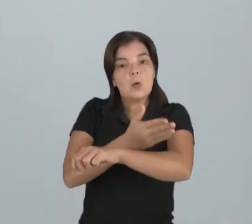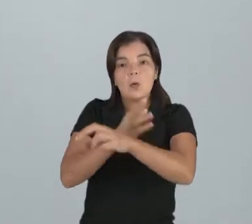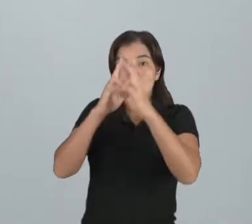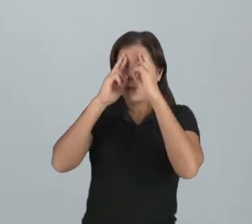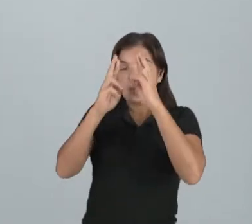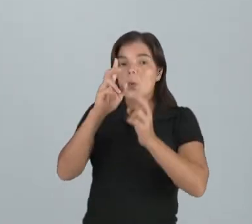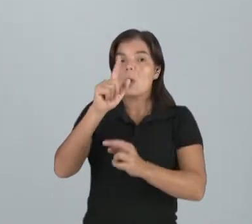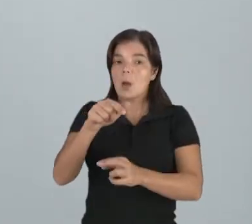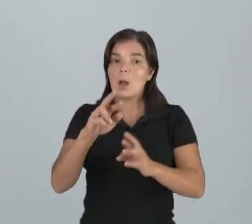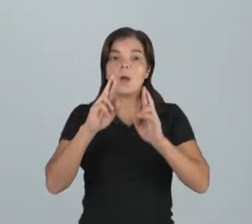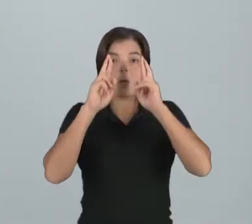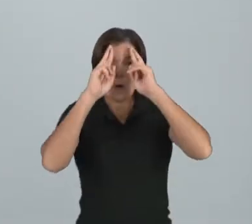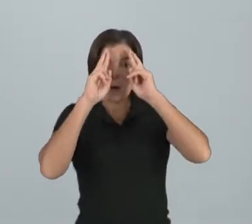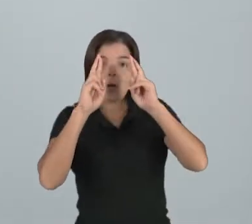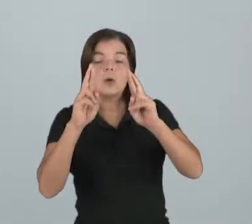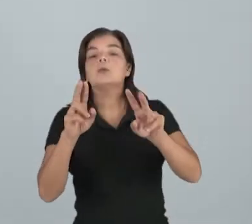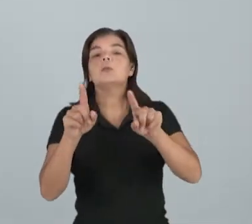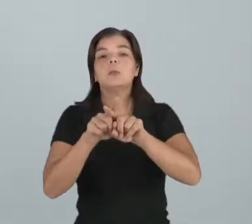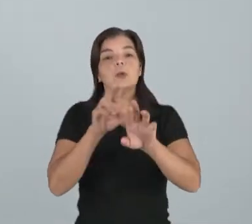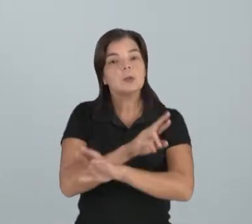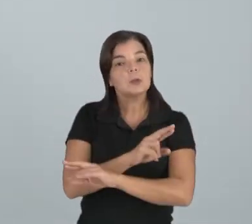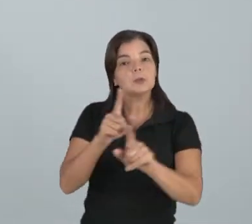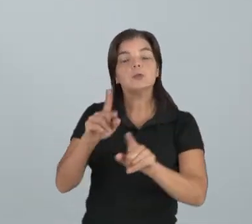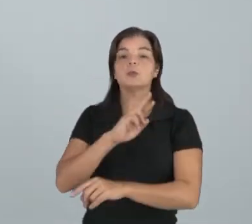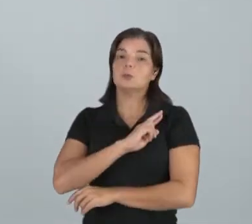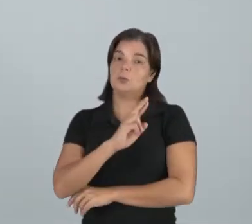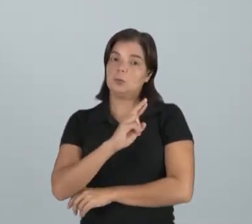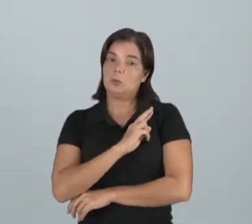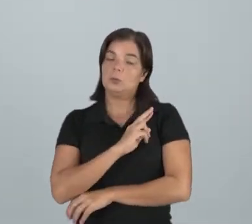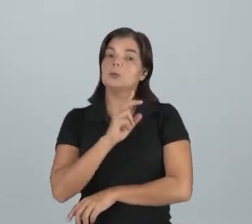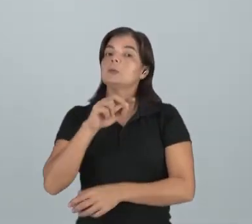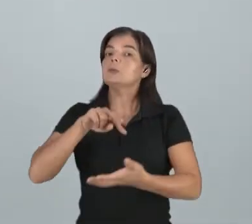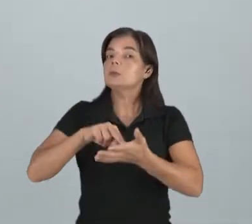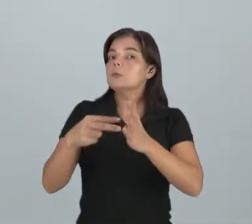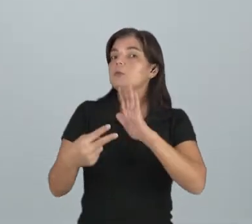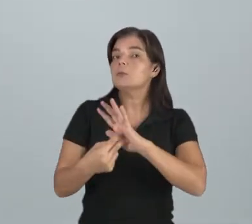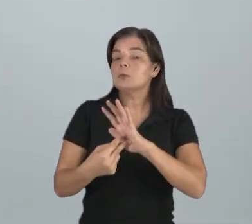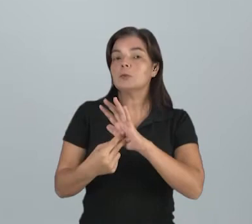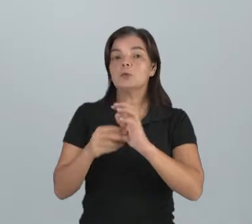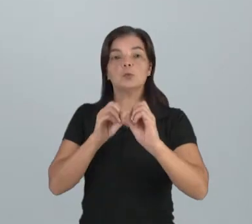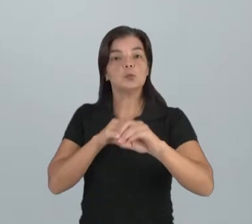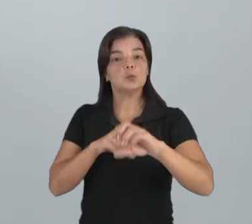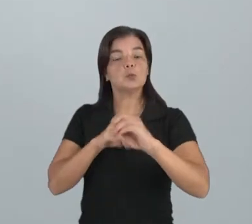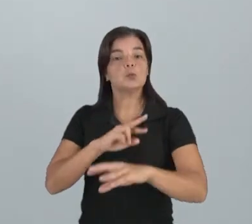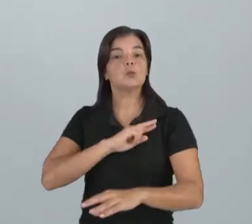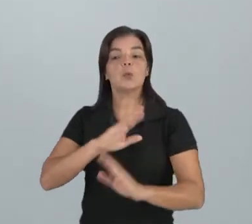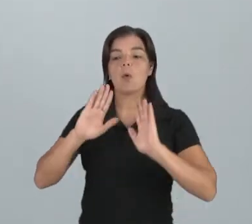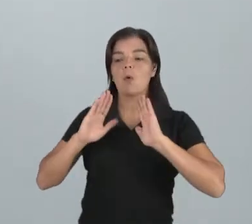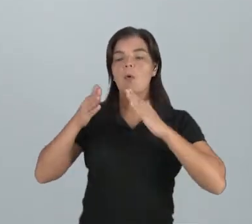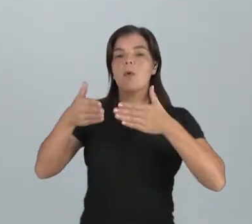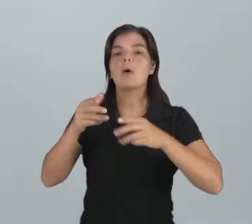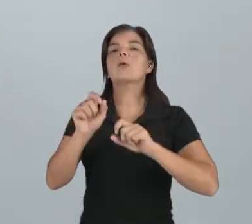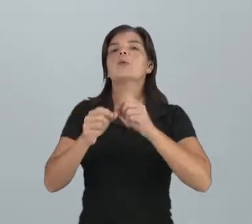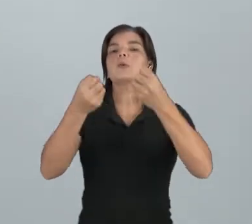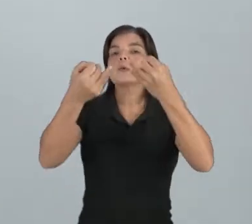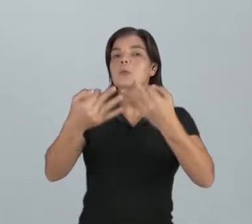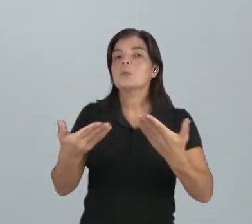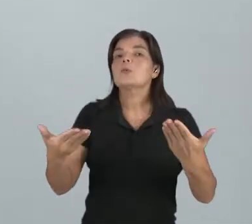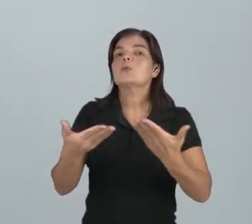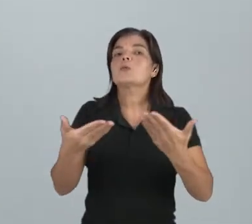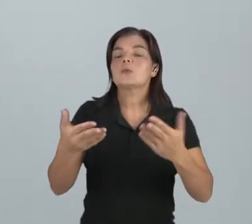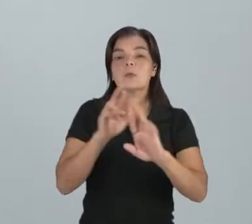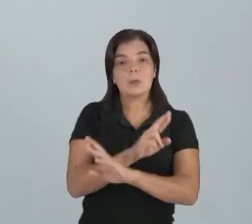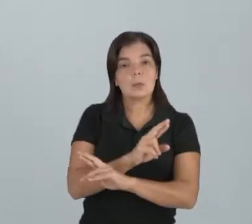é o respeito às diferenças entre religiões, e isso o ensino religioso enfatiza. A gente vai falar aqui